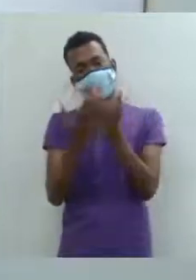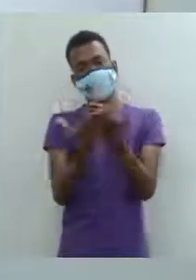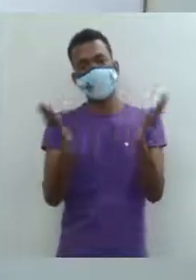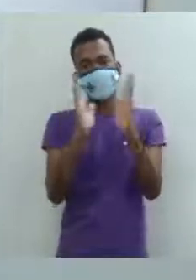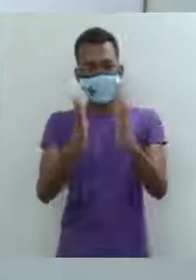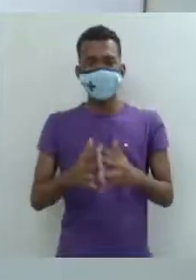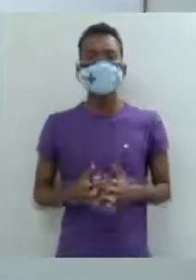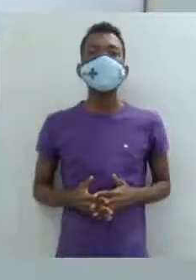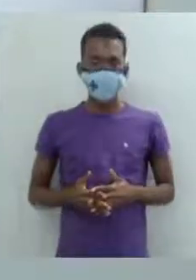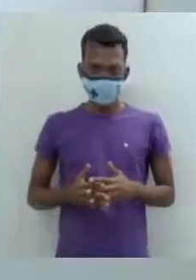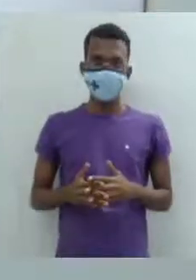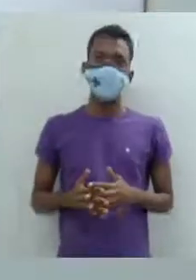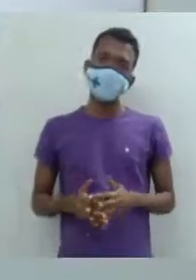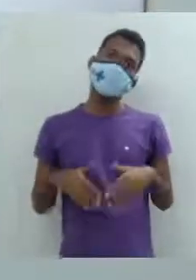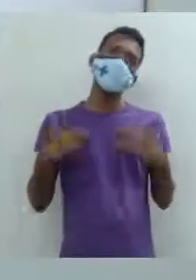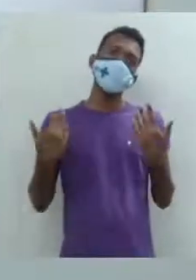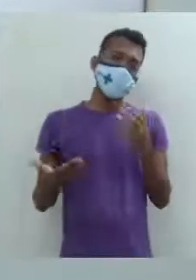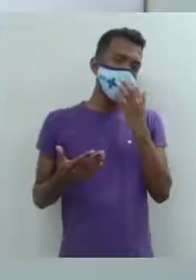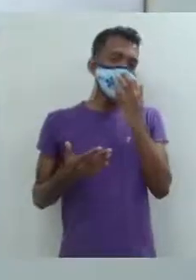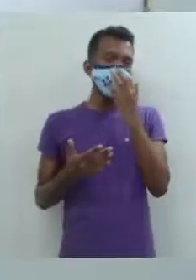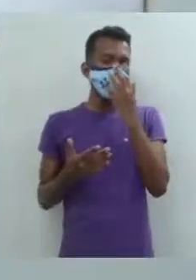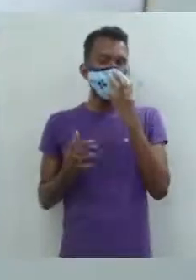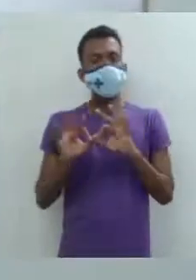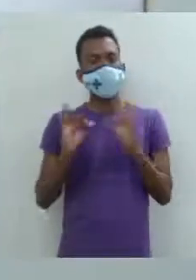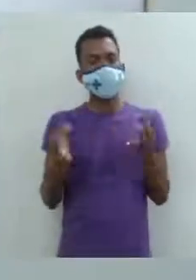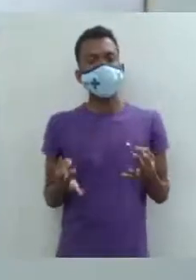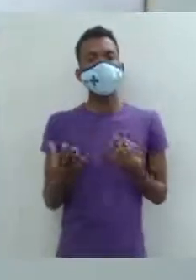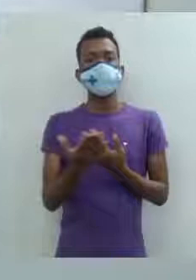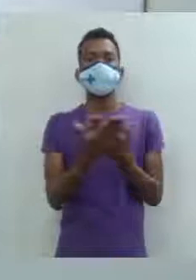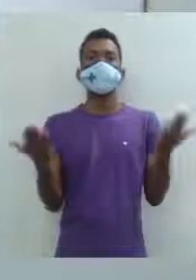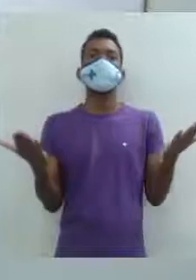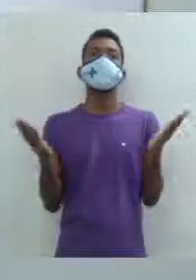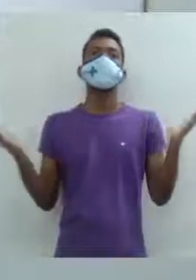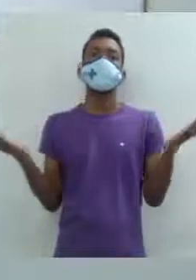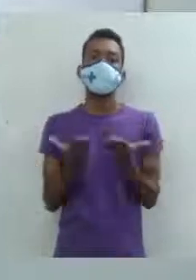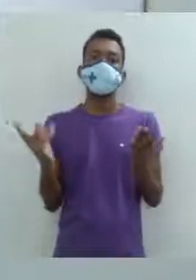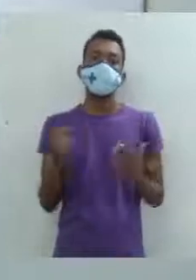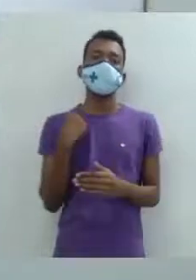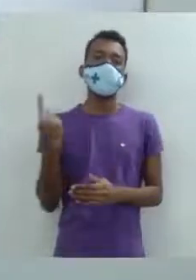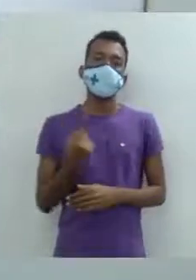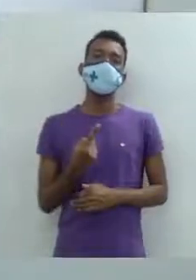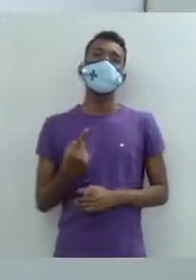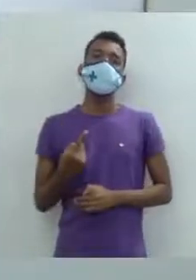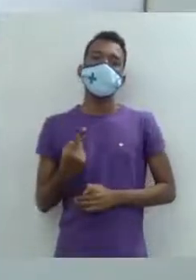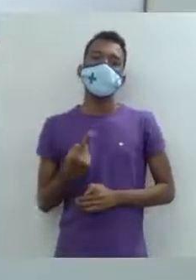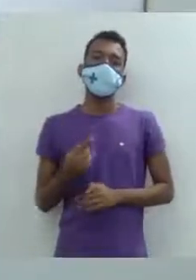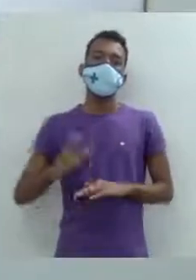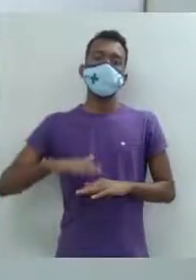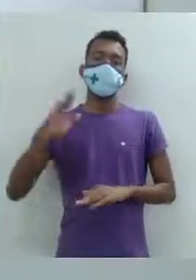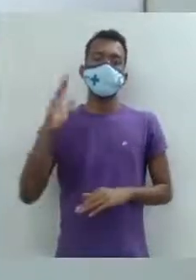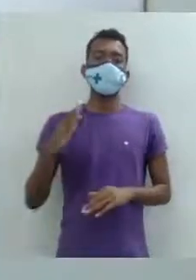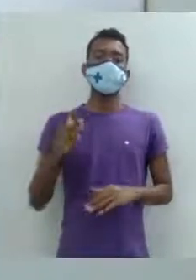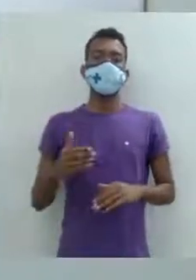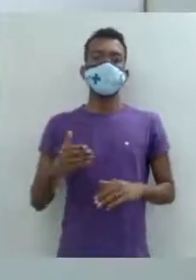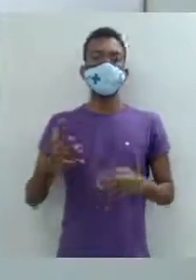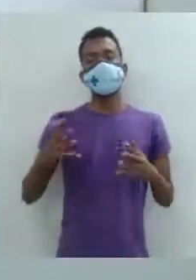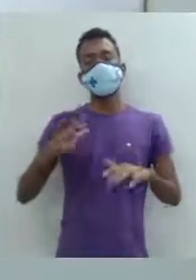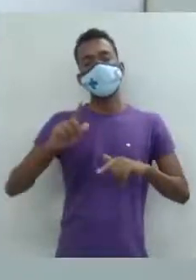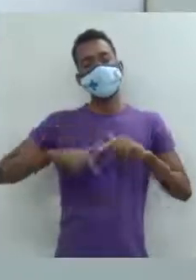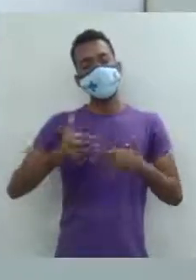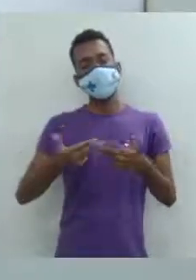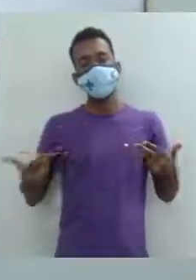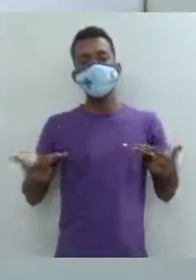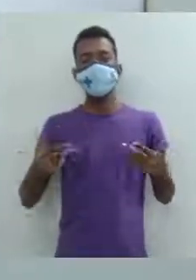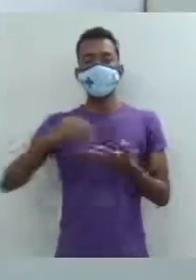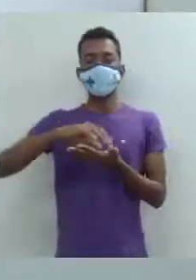vocês, é isso? Então, simplesmente, vocês é a nossa maior joia, nosso maior tesouro,